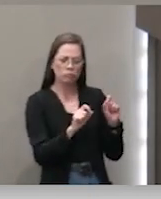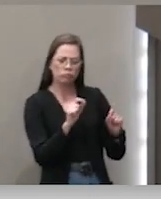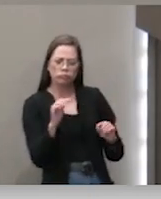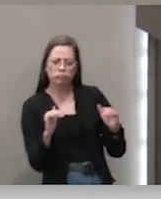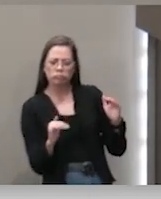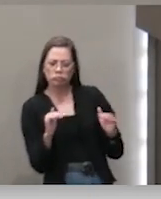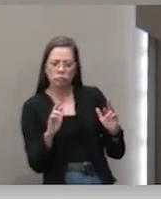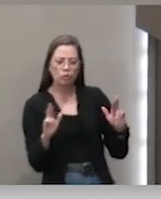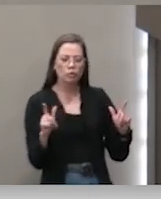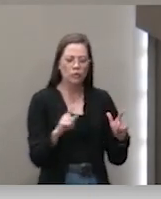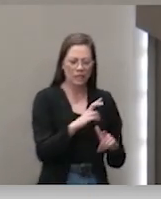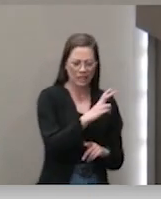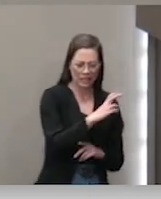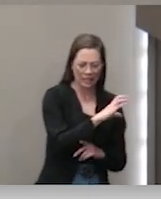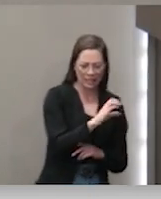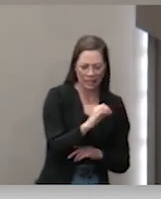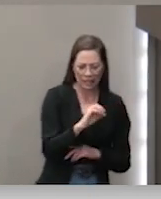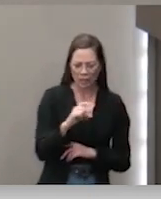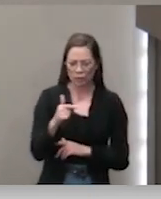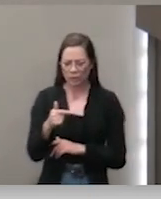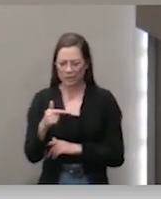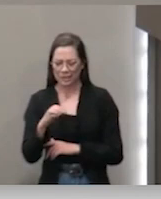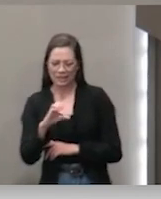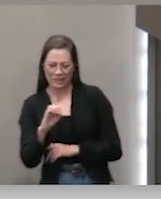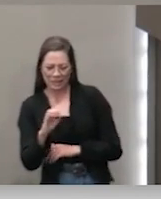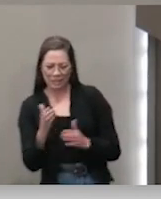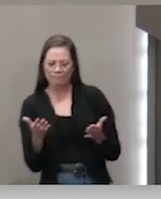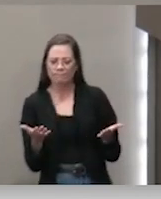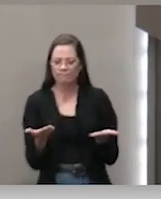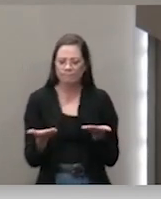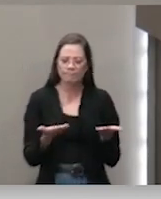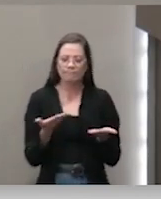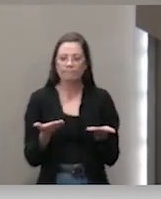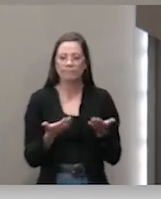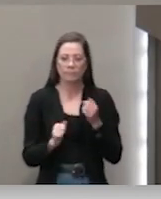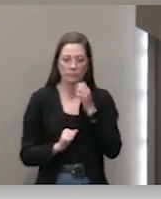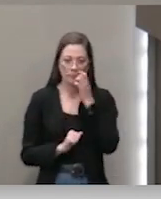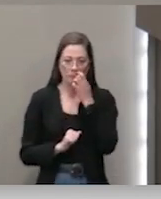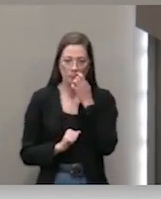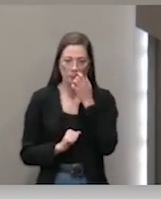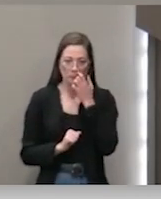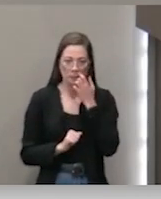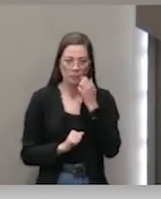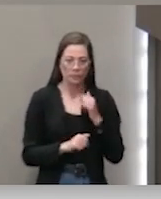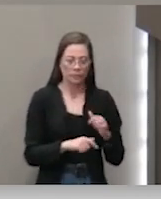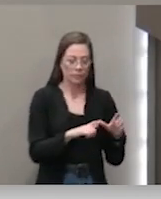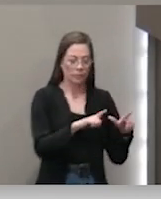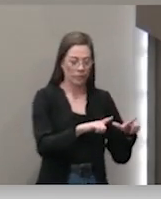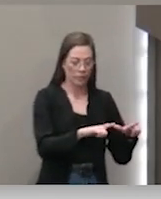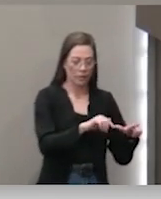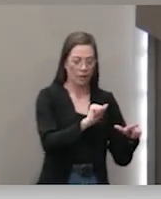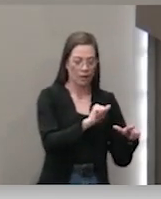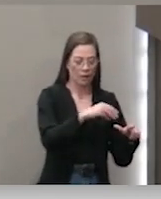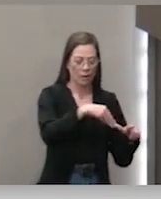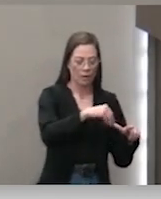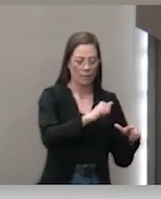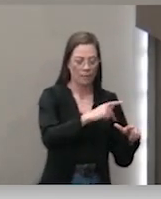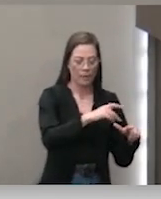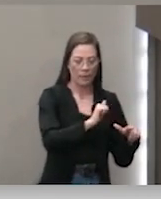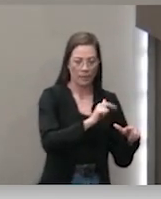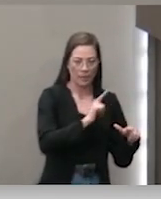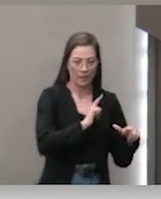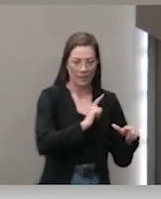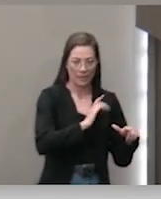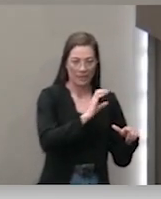a diferença é a seguinte, senhoras e senhores, que o Amapá ele tem 0,3%